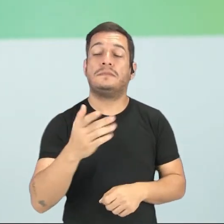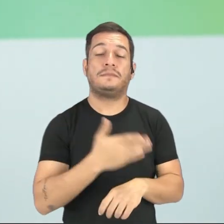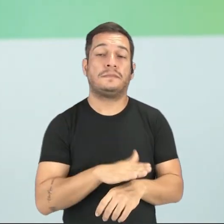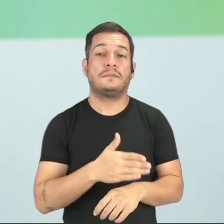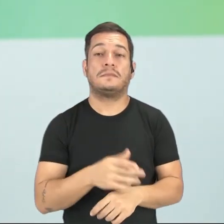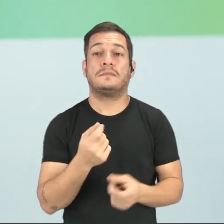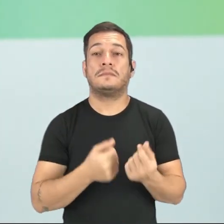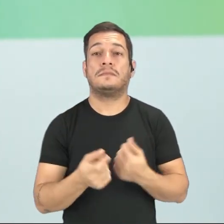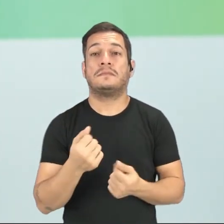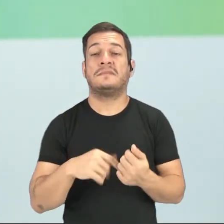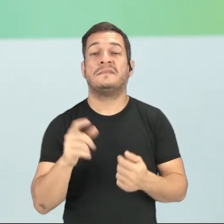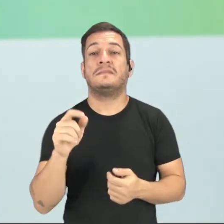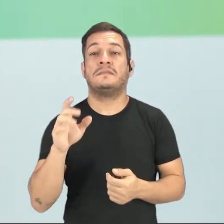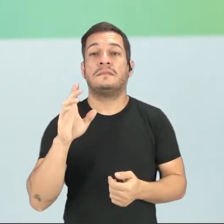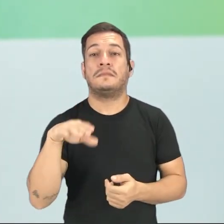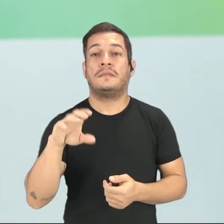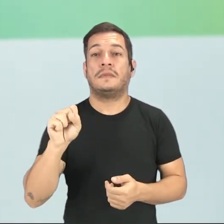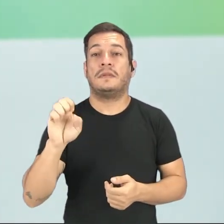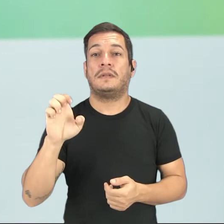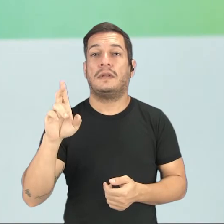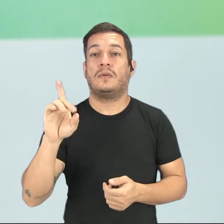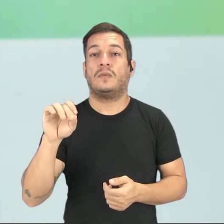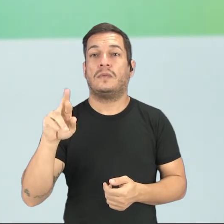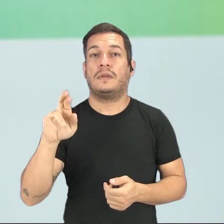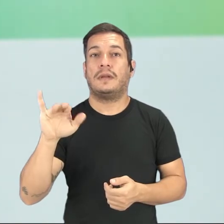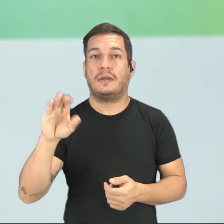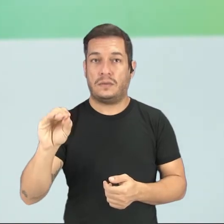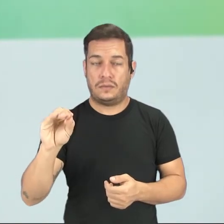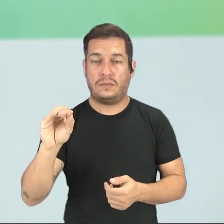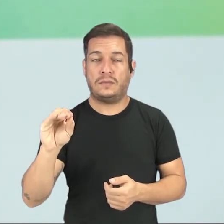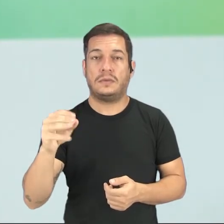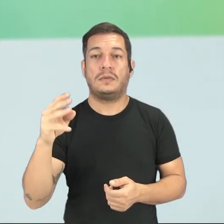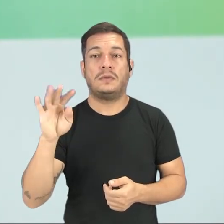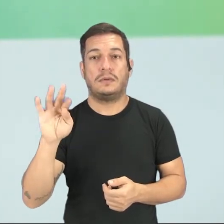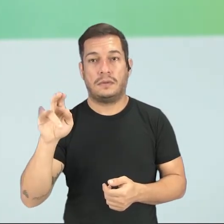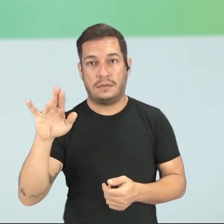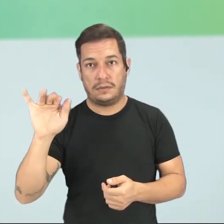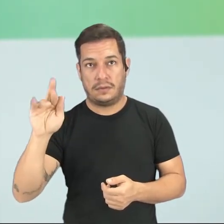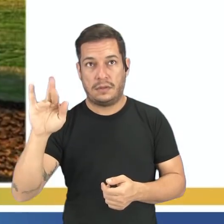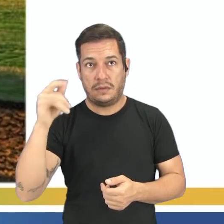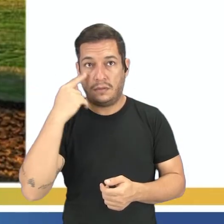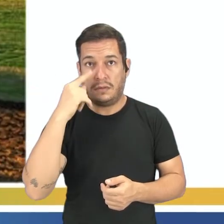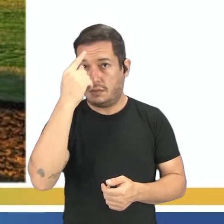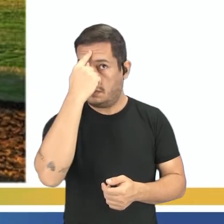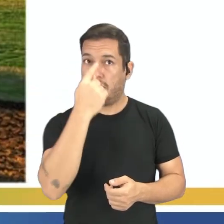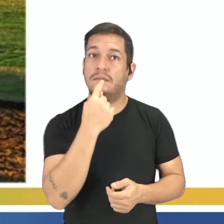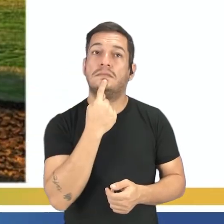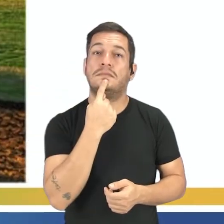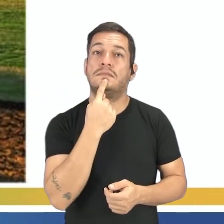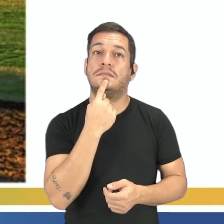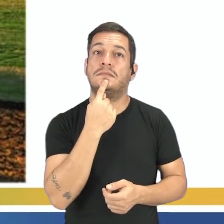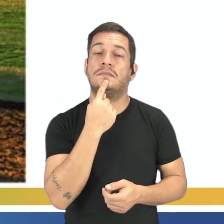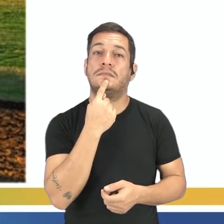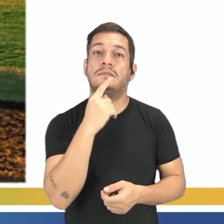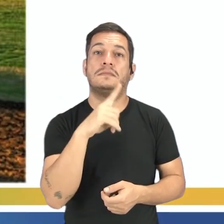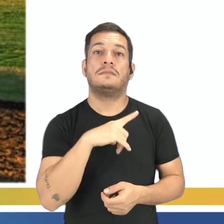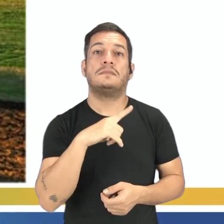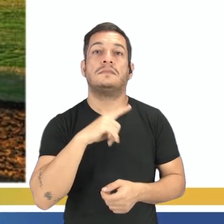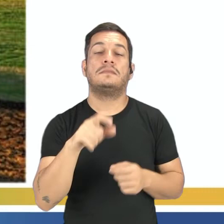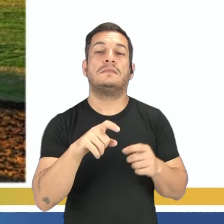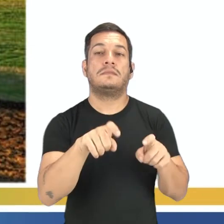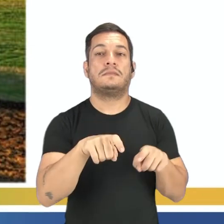prática socioeconômica o setor secundário e o setor terciário, ok? Aí nós temos uma imagem, né, em que nós temos o